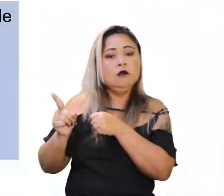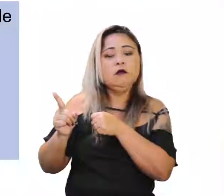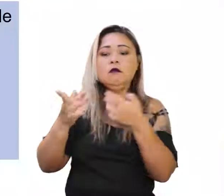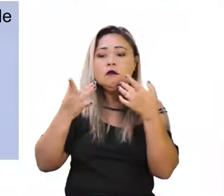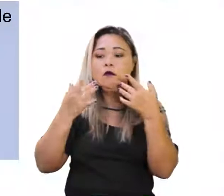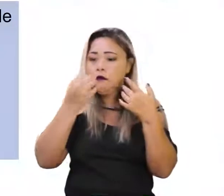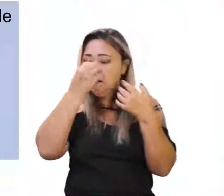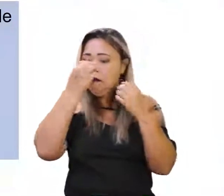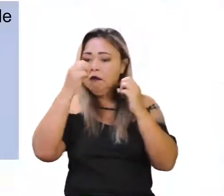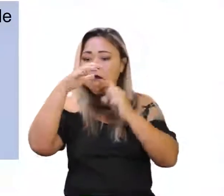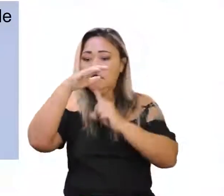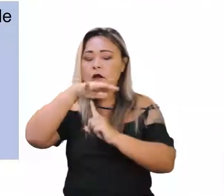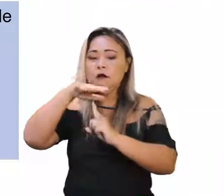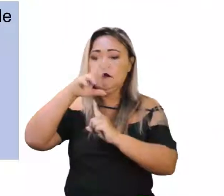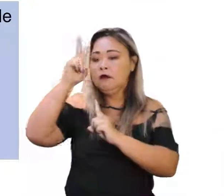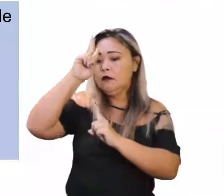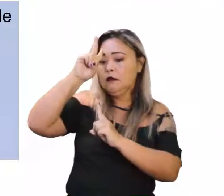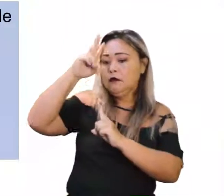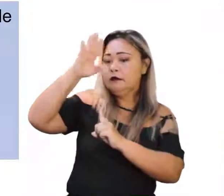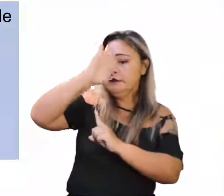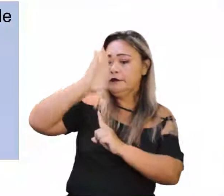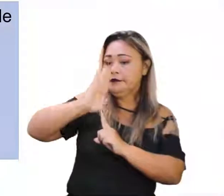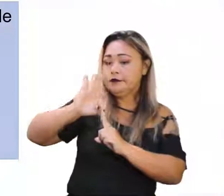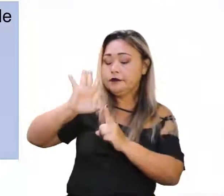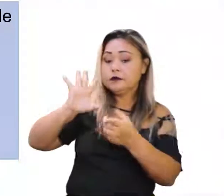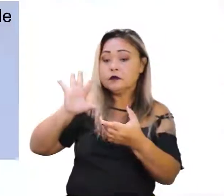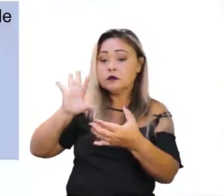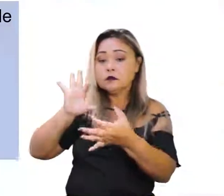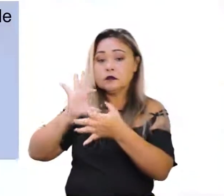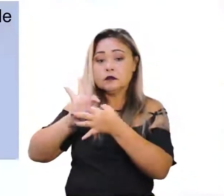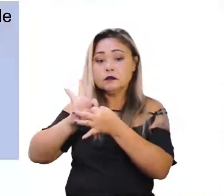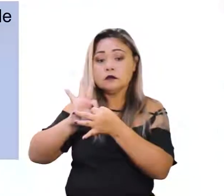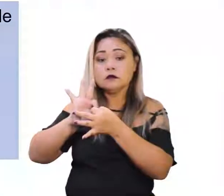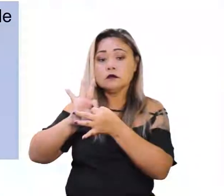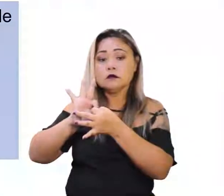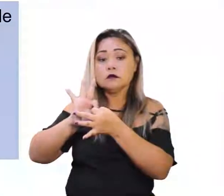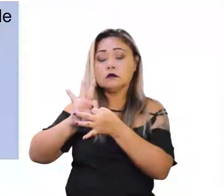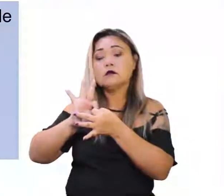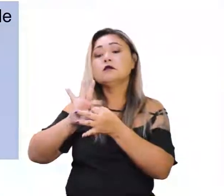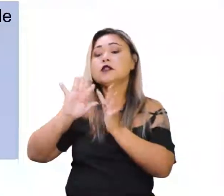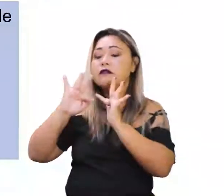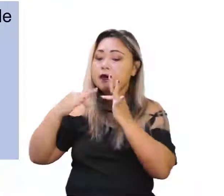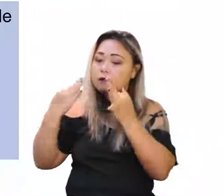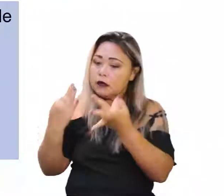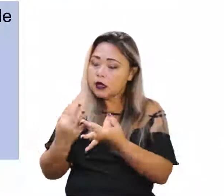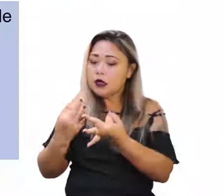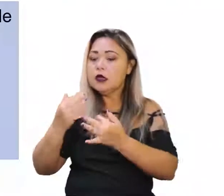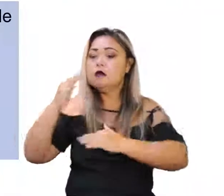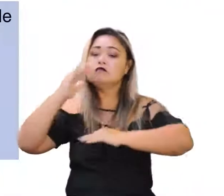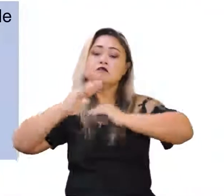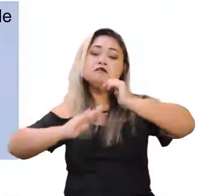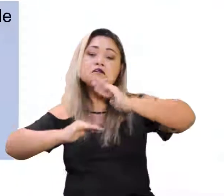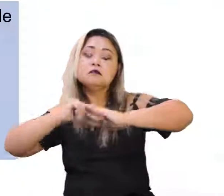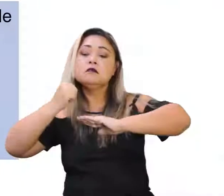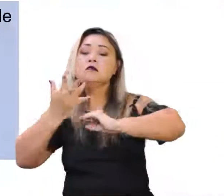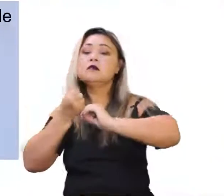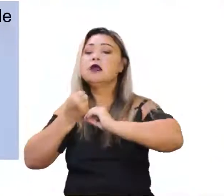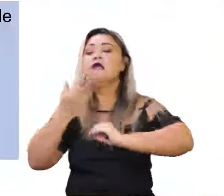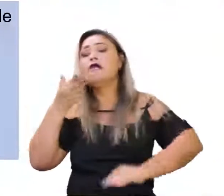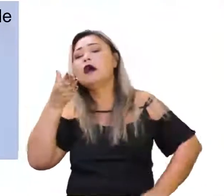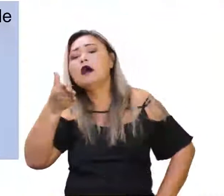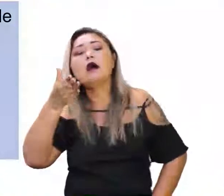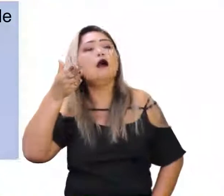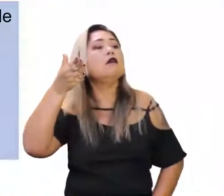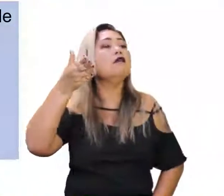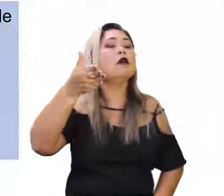circo, né? Então a história do circo no Brasil está associada à história de famílias, de artistas itinerantes